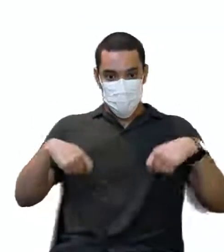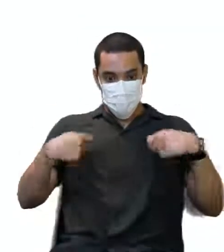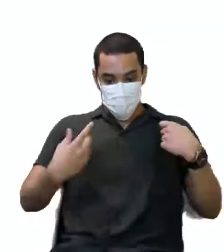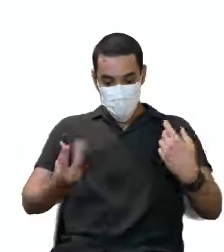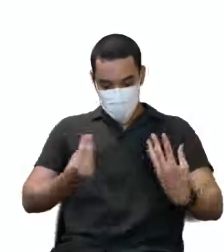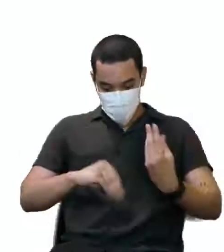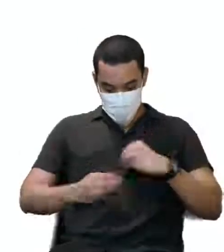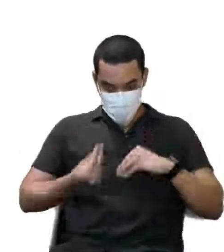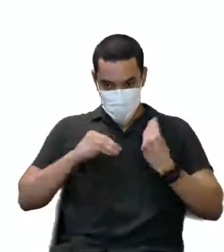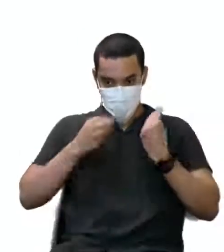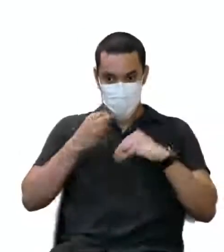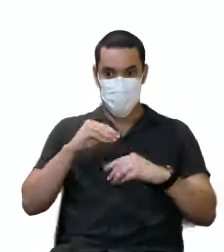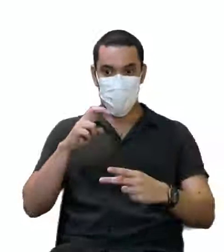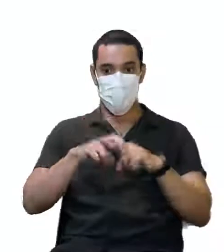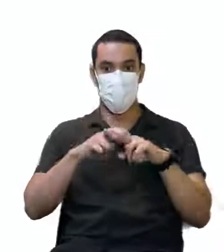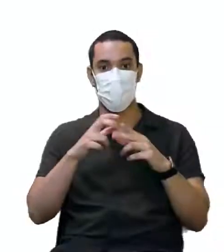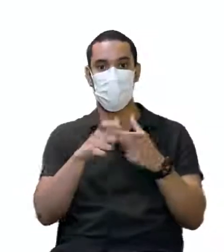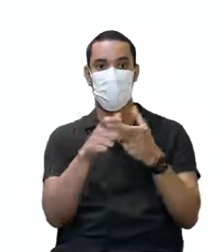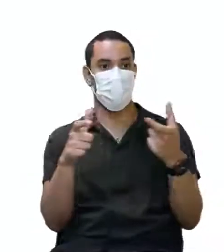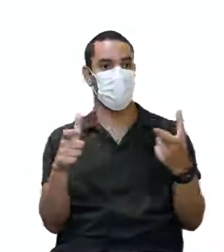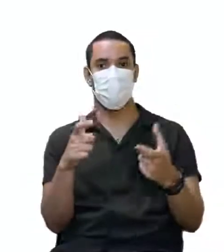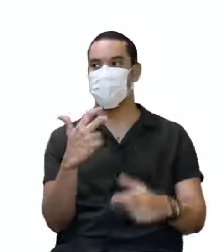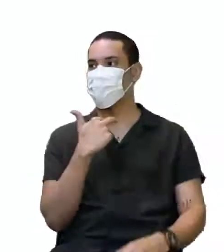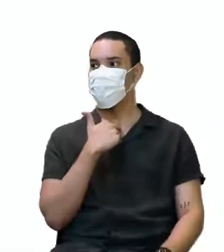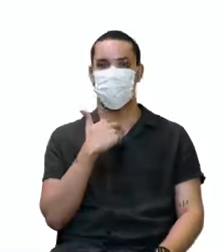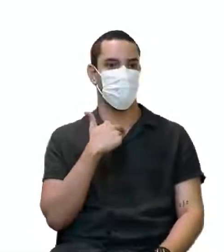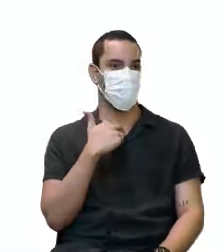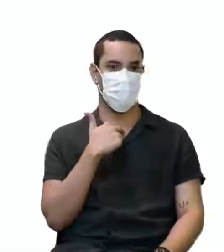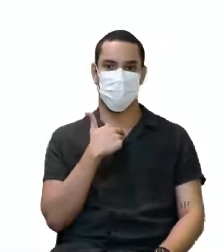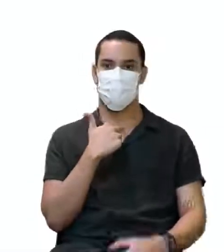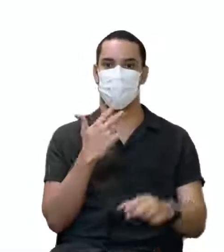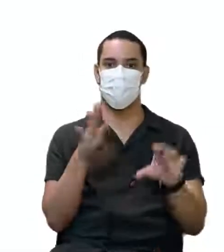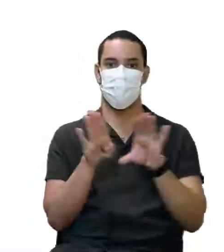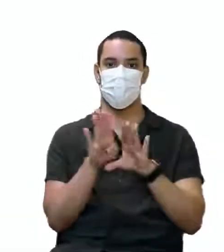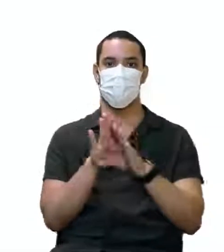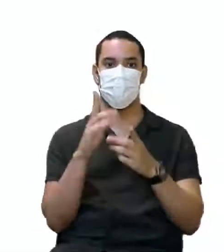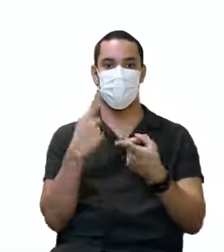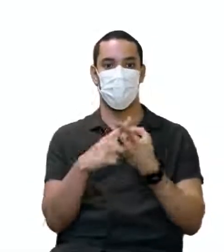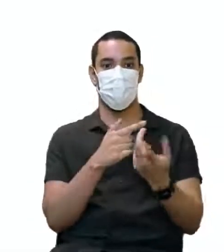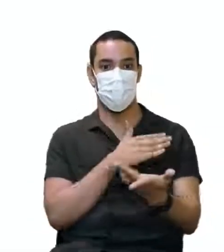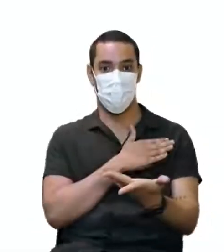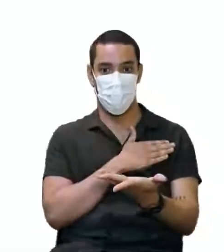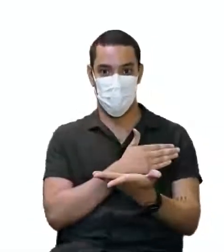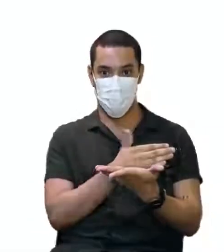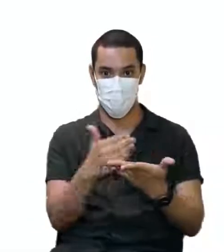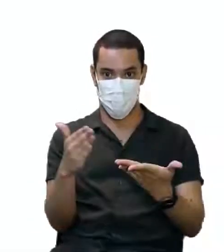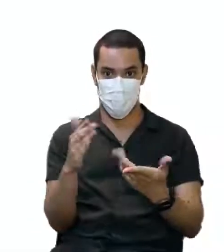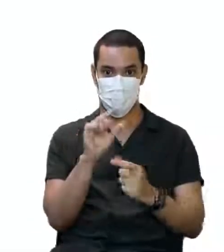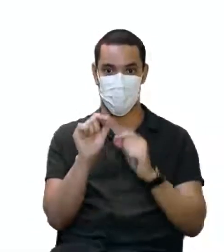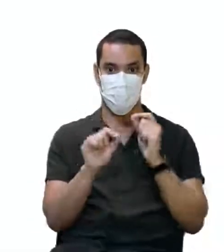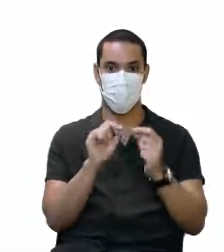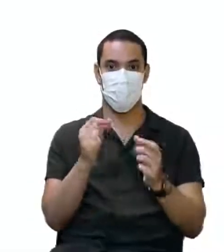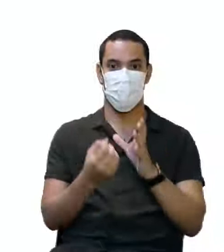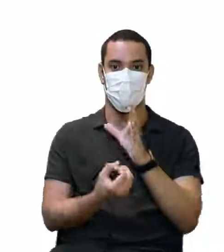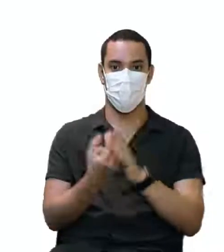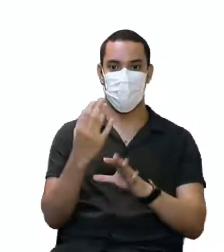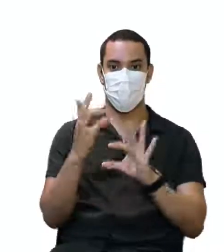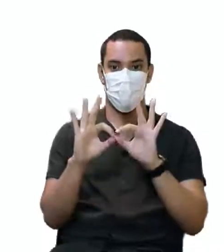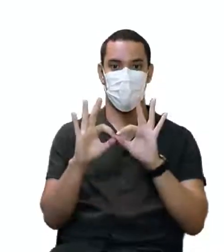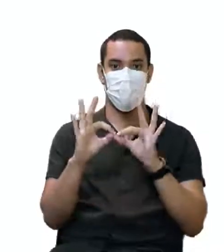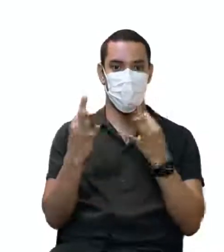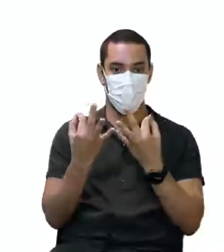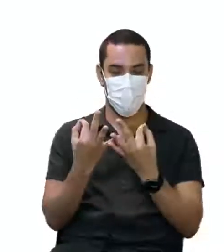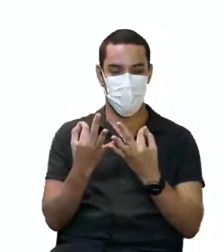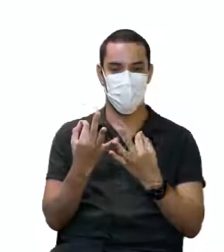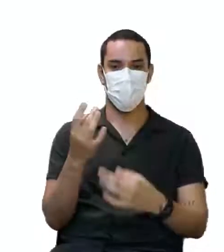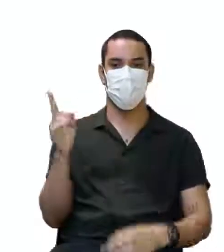podia capturar presas grandes também, até porque eles estavam começando a formação de núcleos familiares, aqui a gente está vendo